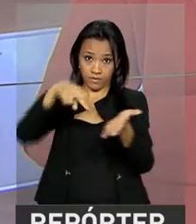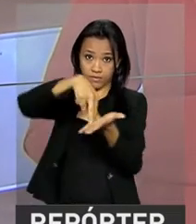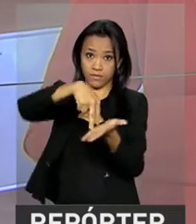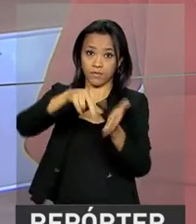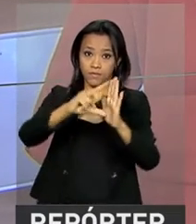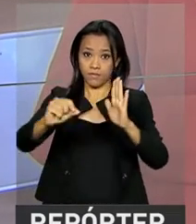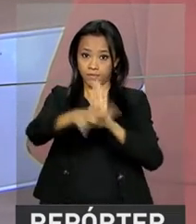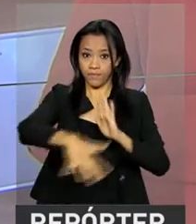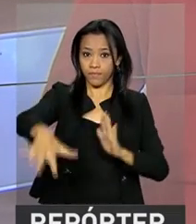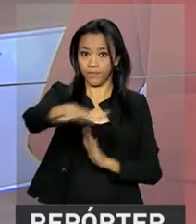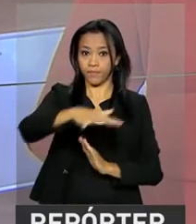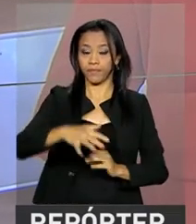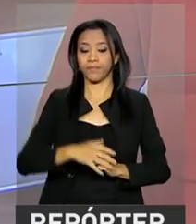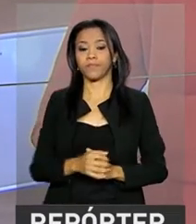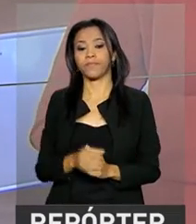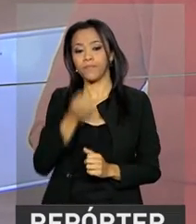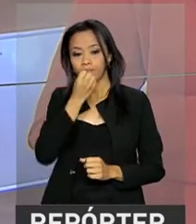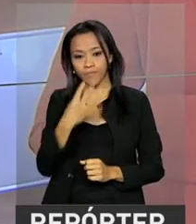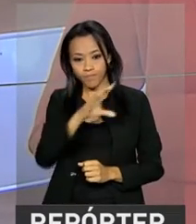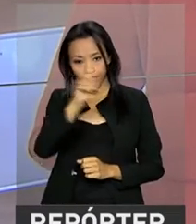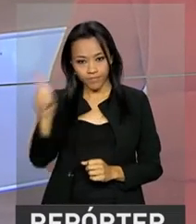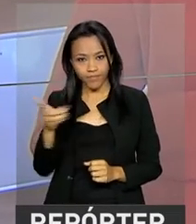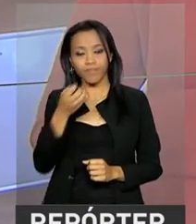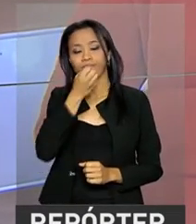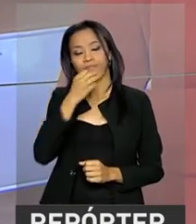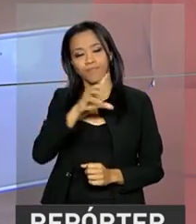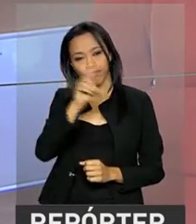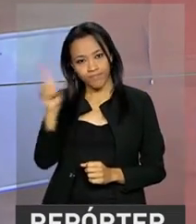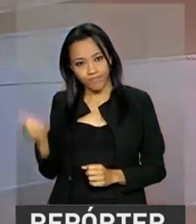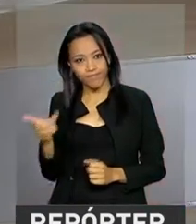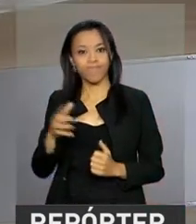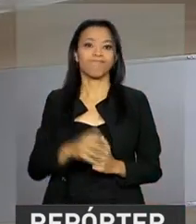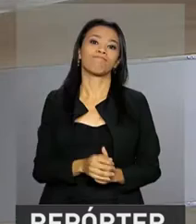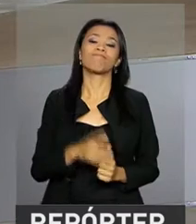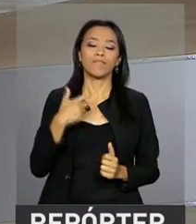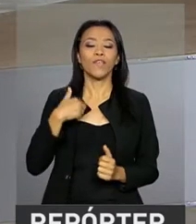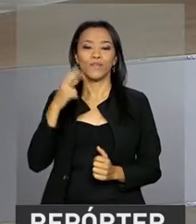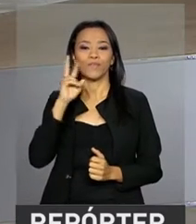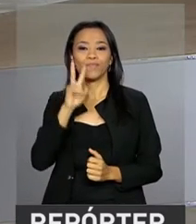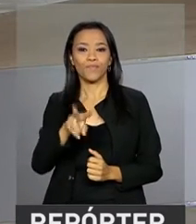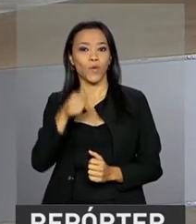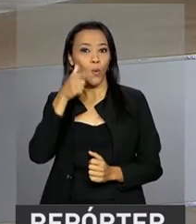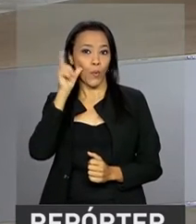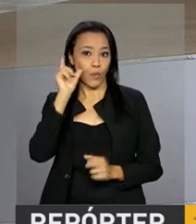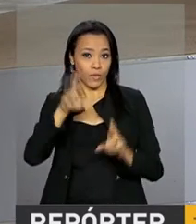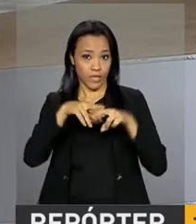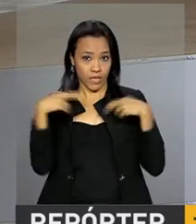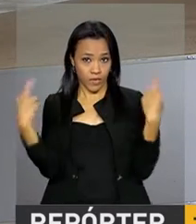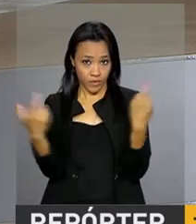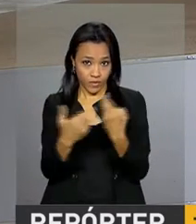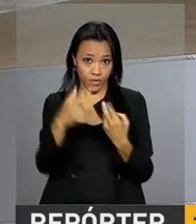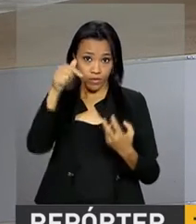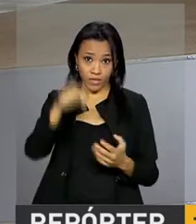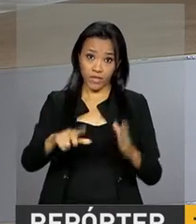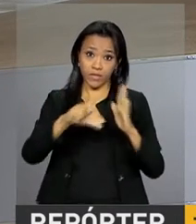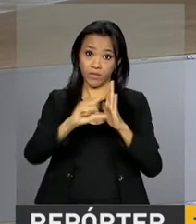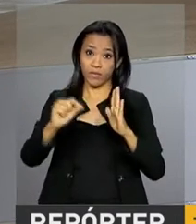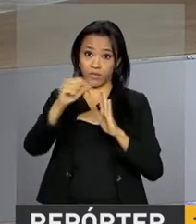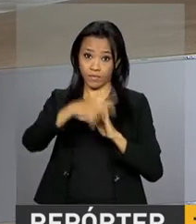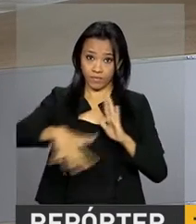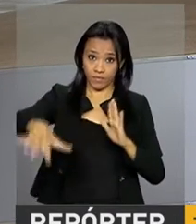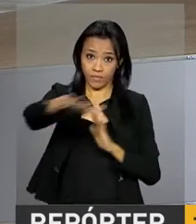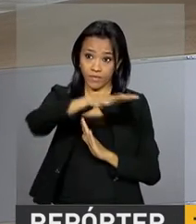thaísa bom dia pra você falar leandro bom dia eu acompanhei a reunião ontem aqui no palácio do planalto essa comissão